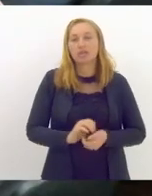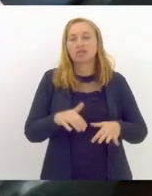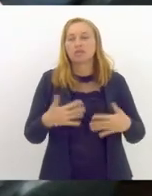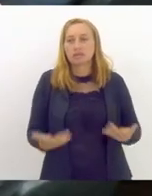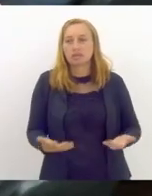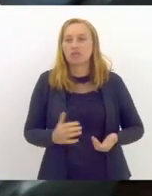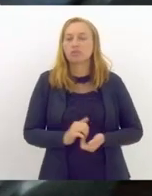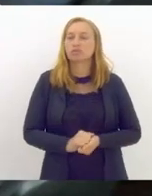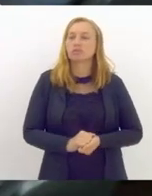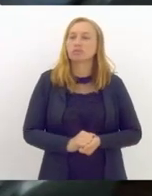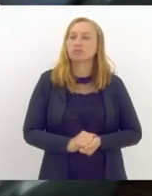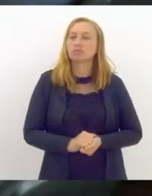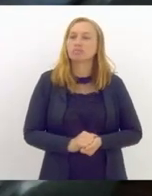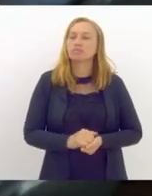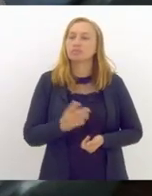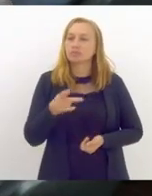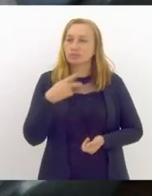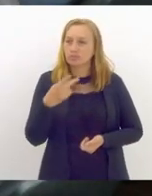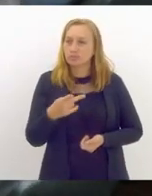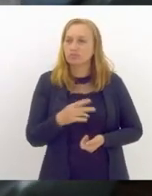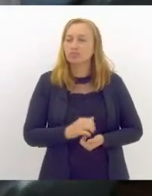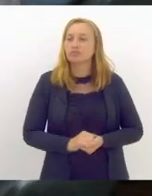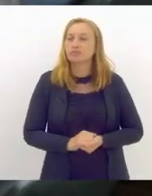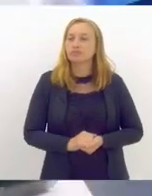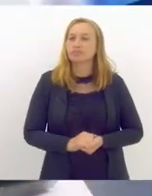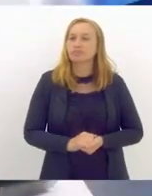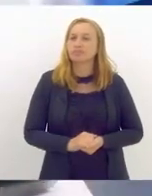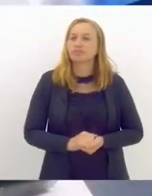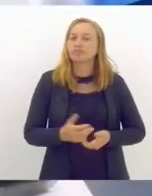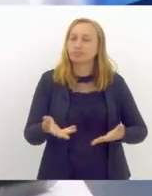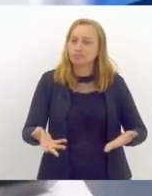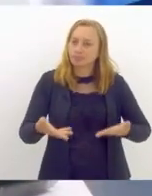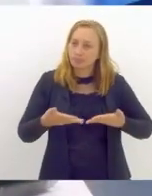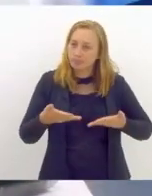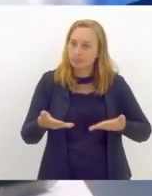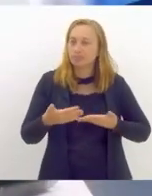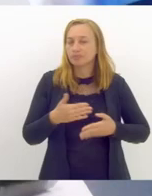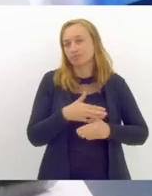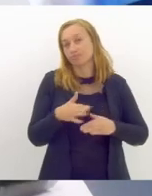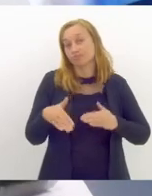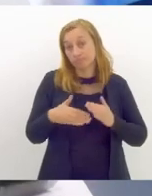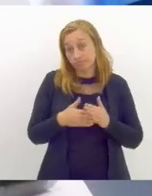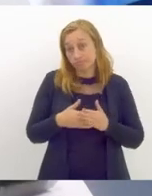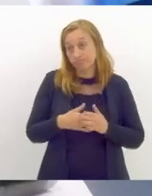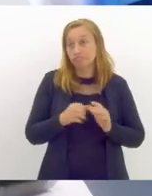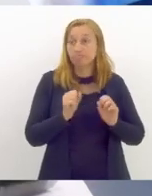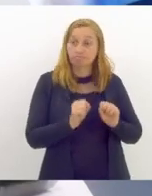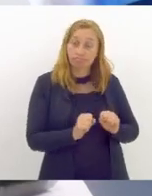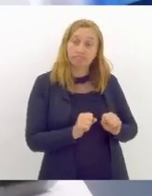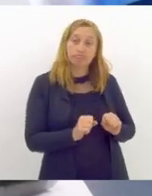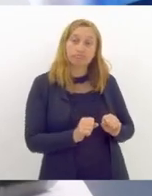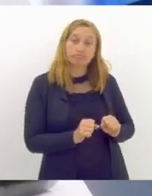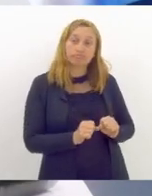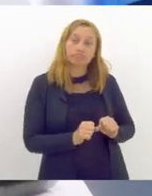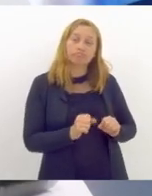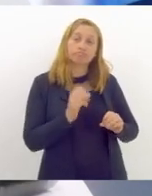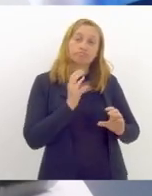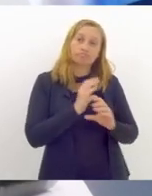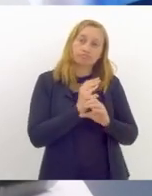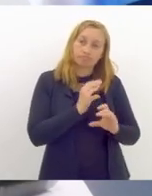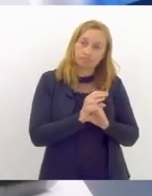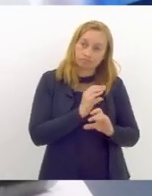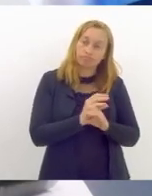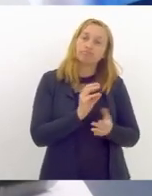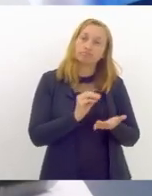eu tô só querendo dizer que a gente convida a todos pode ter Break de comunicação